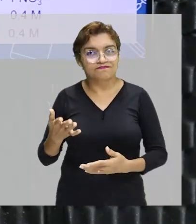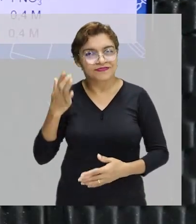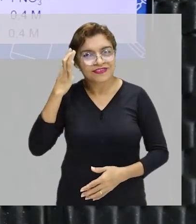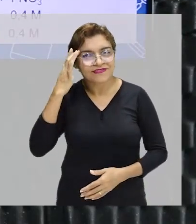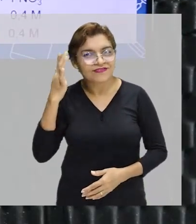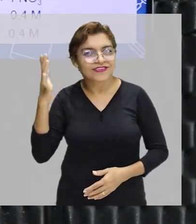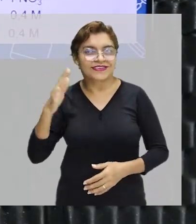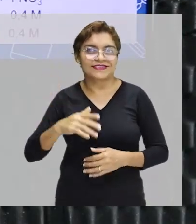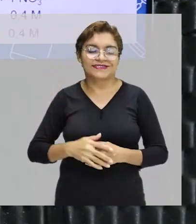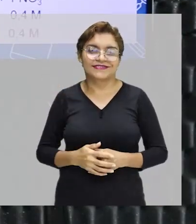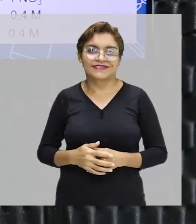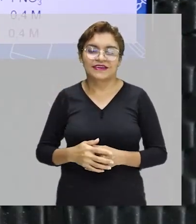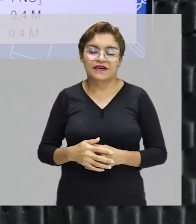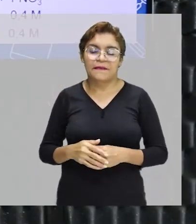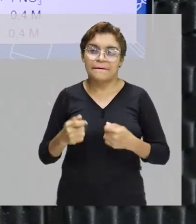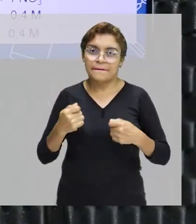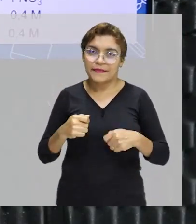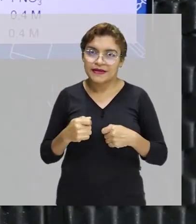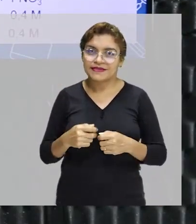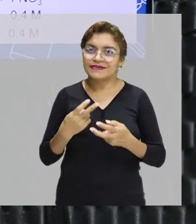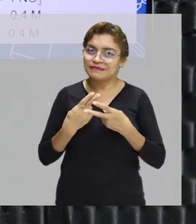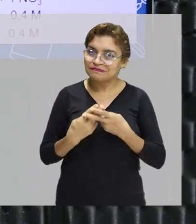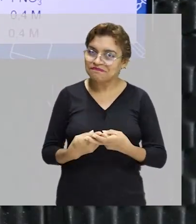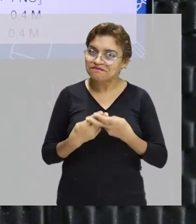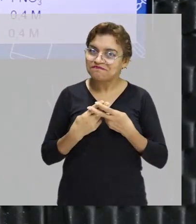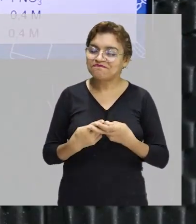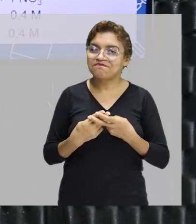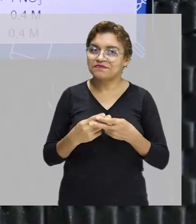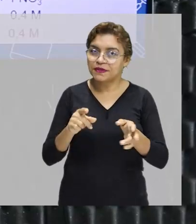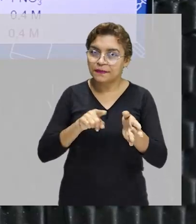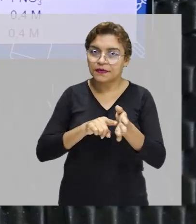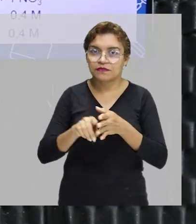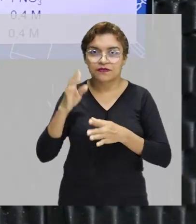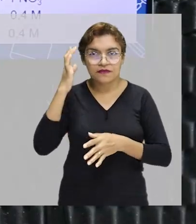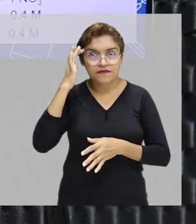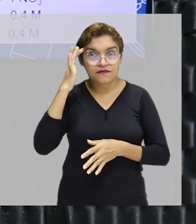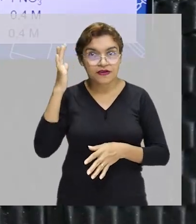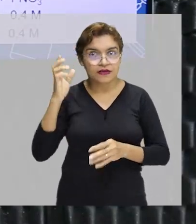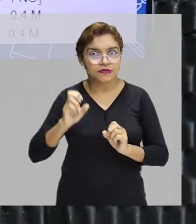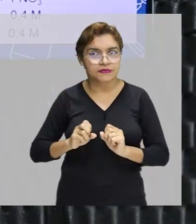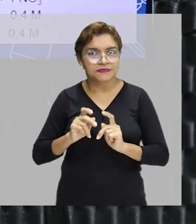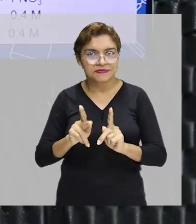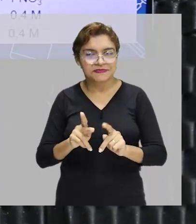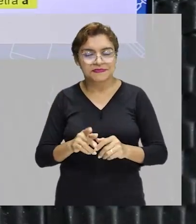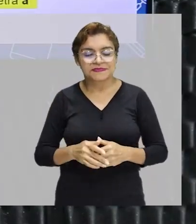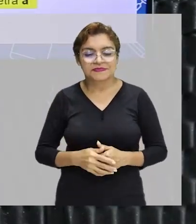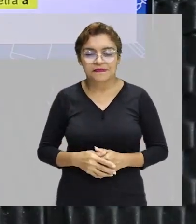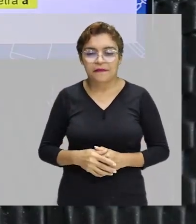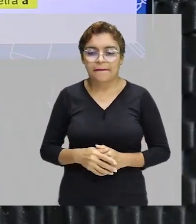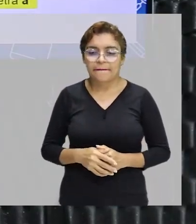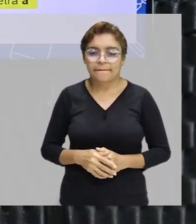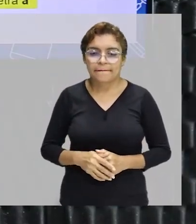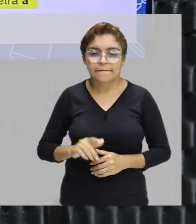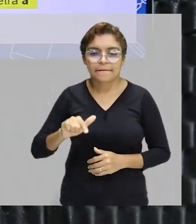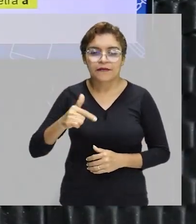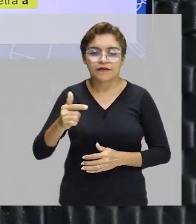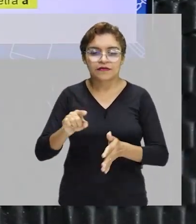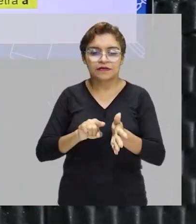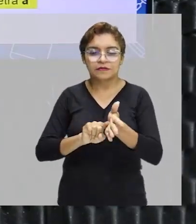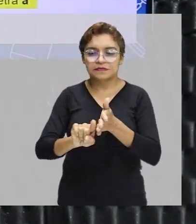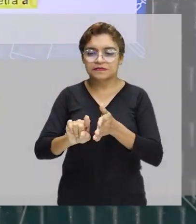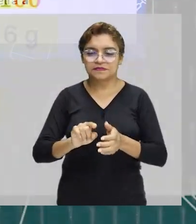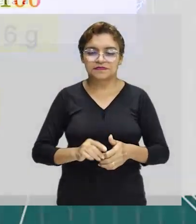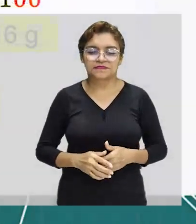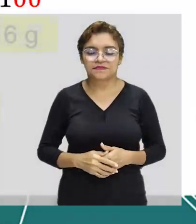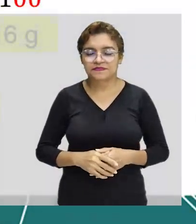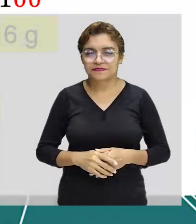pouquinho trabalhosa, mas é uma questão fácil de resolvermos. Show? Vamos para mais uma.